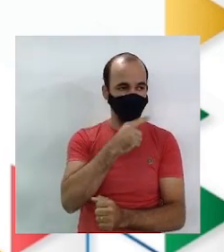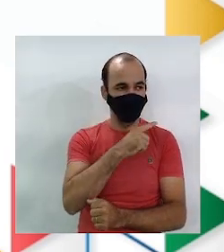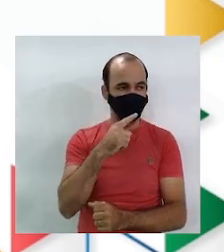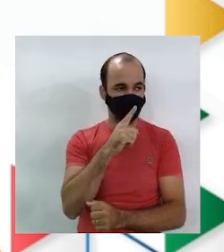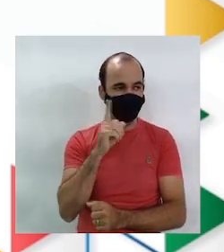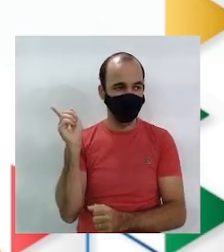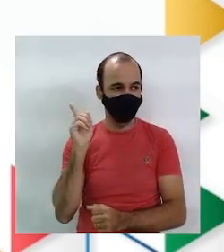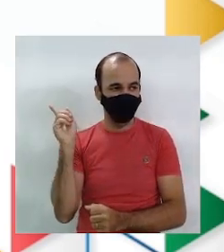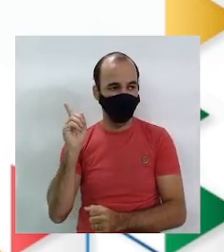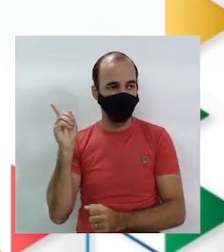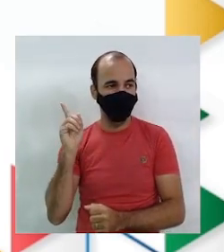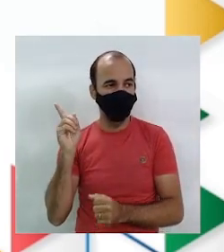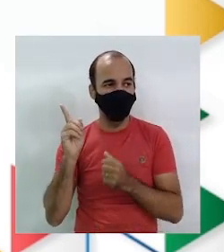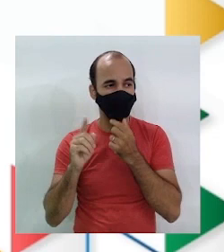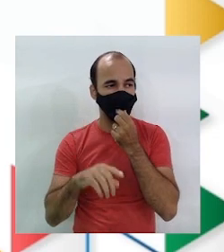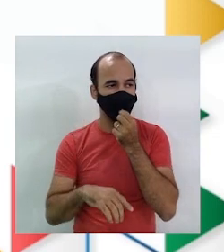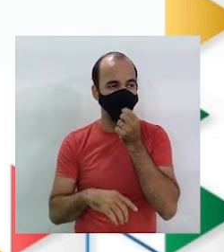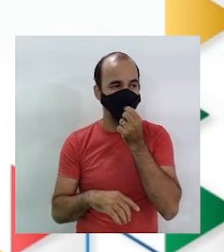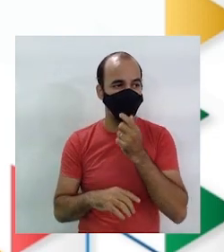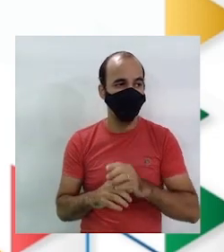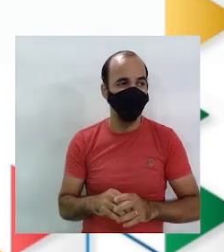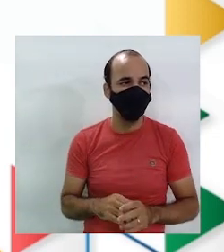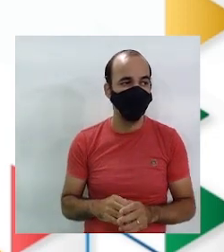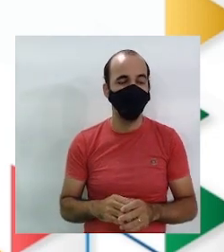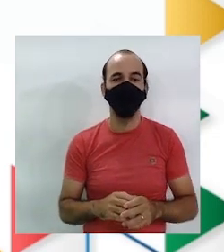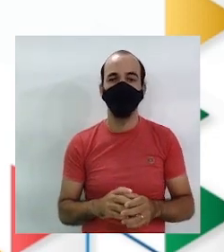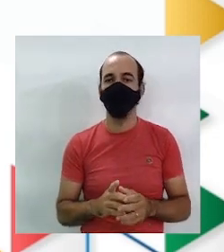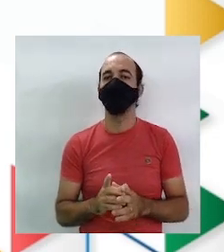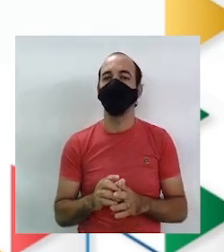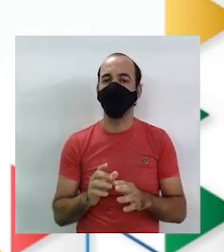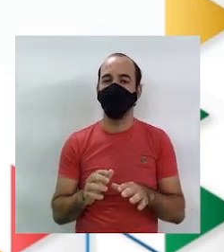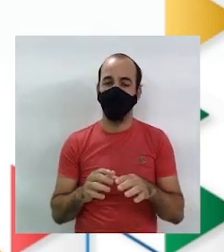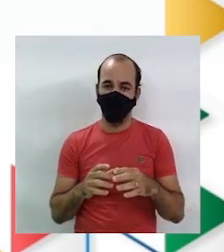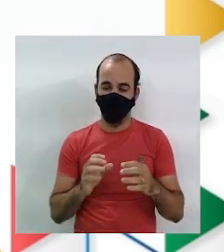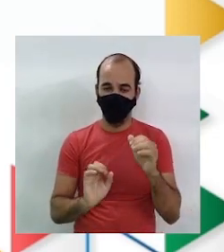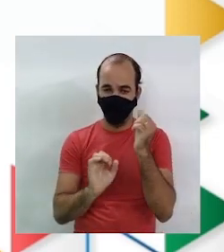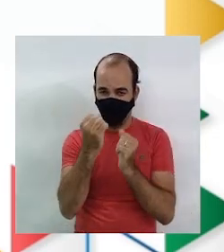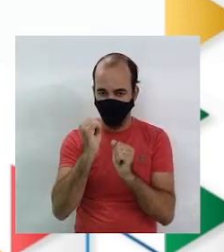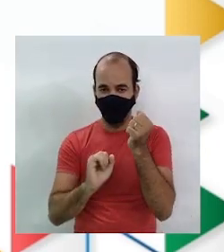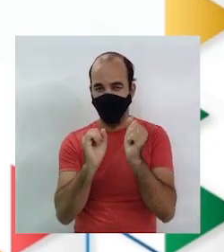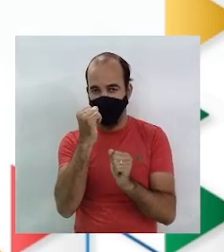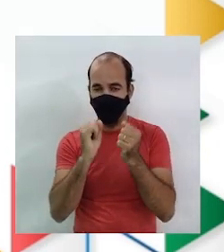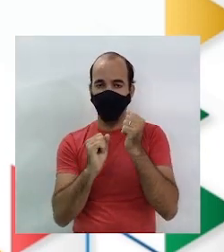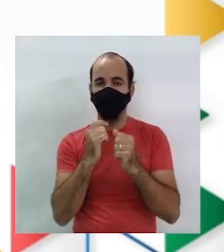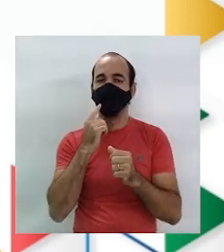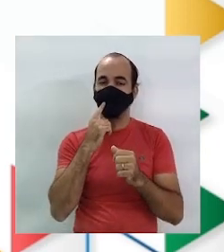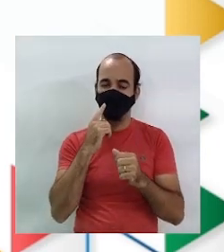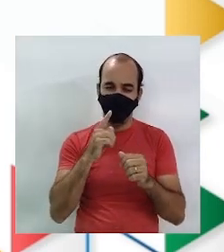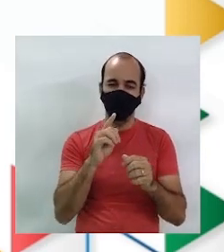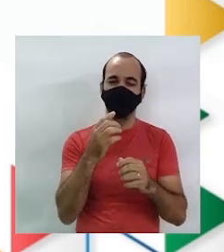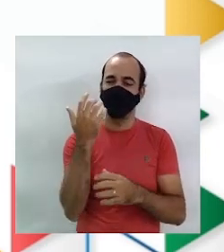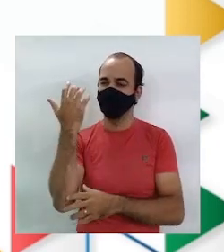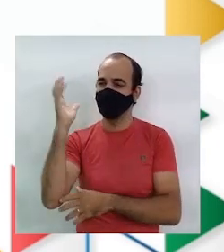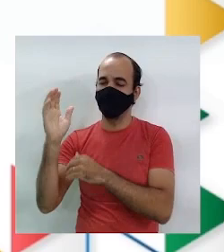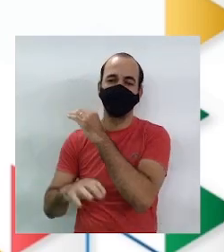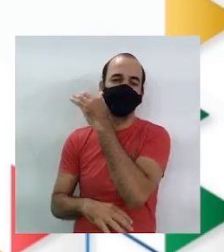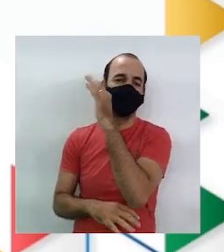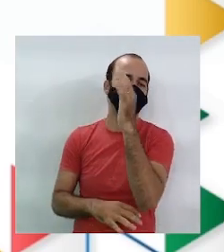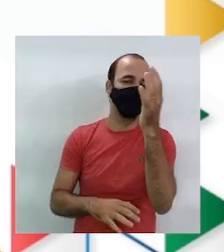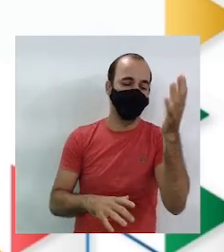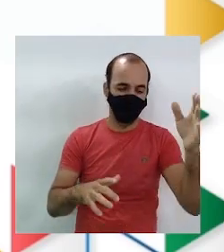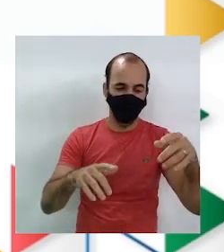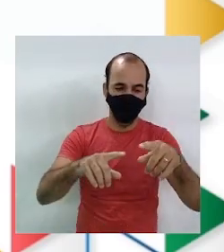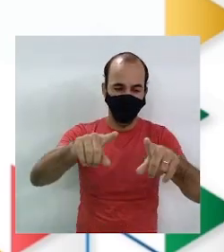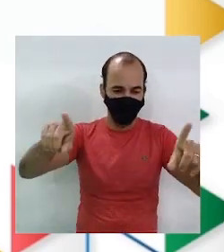Ela fica no meio da Mata Atlântica, de uma reserva florestal também. Ele fica